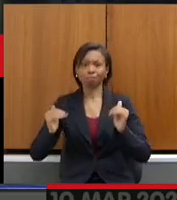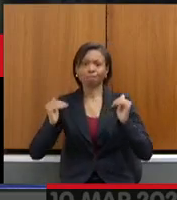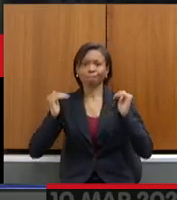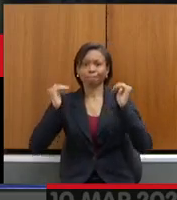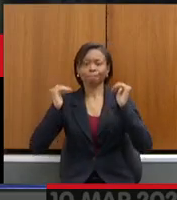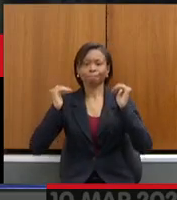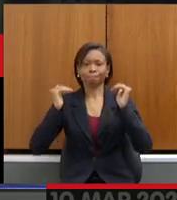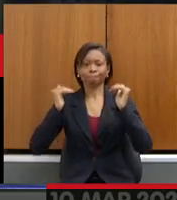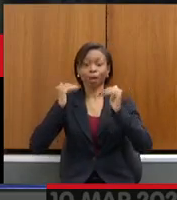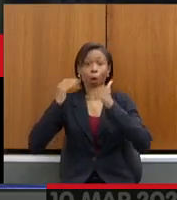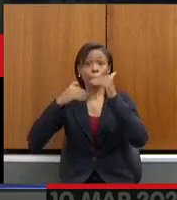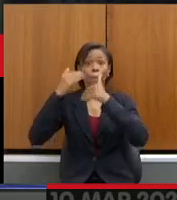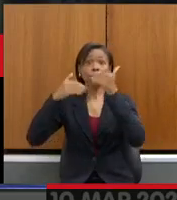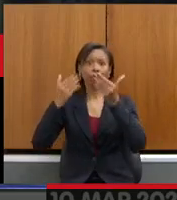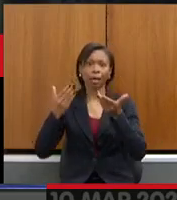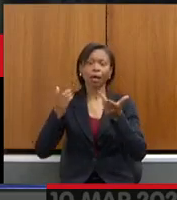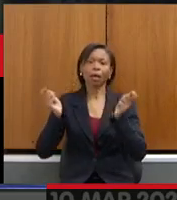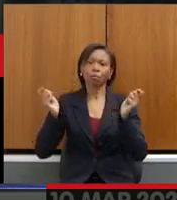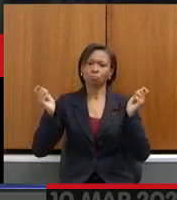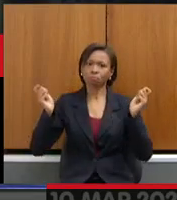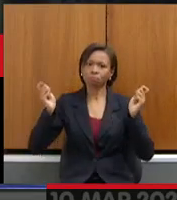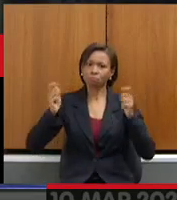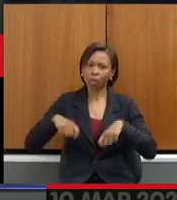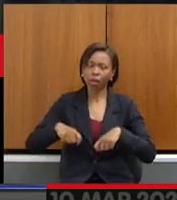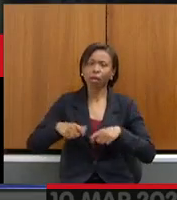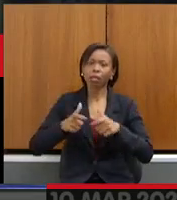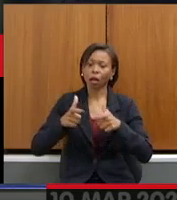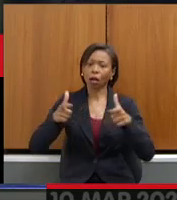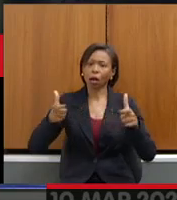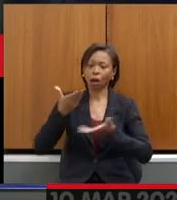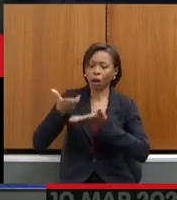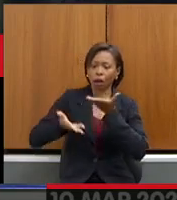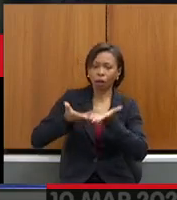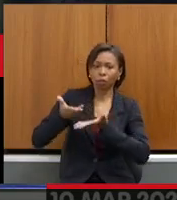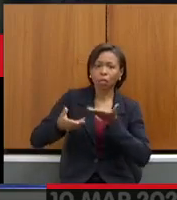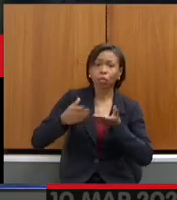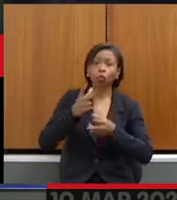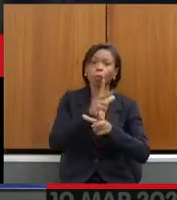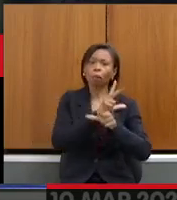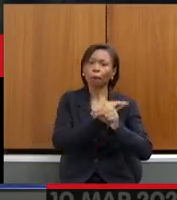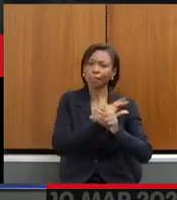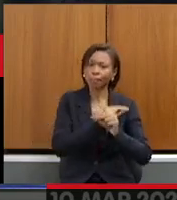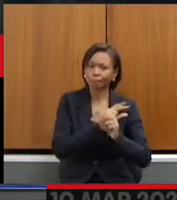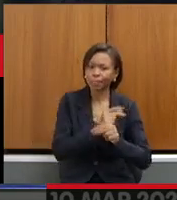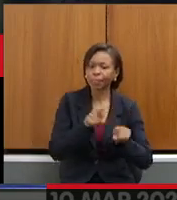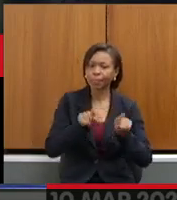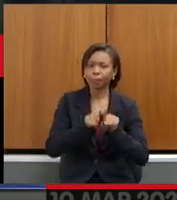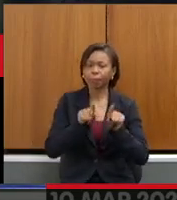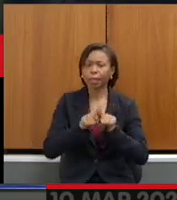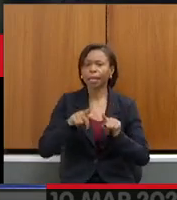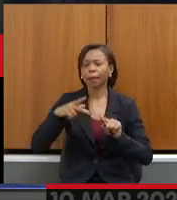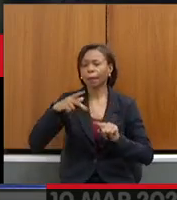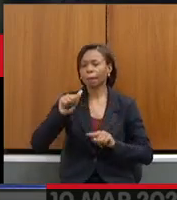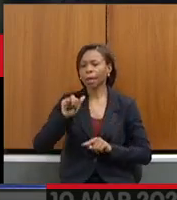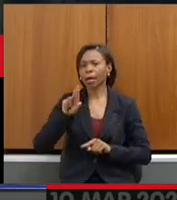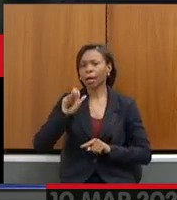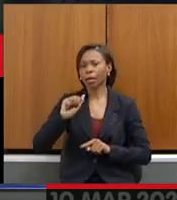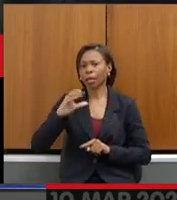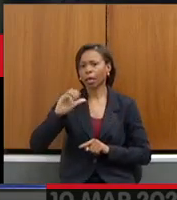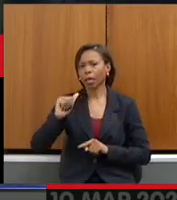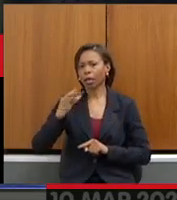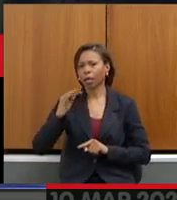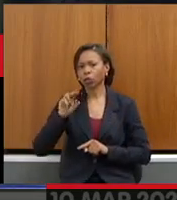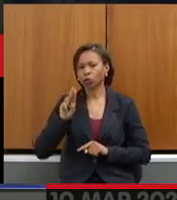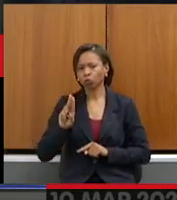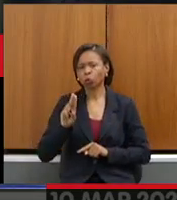assistencial do Noroeste nós estamos tentando ampliar a capacidade de assistencial de Patos de Minas e em Paracatu nós também